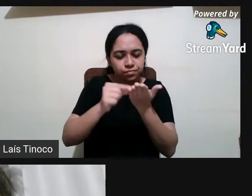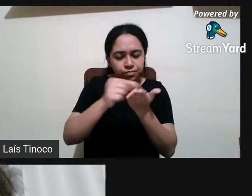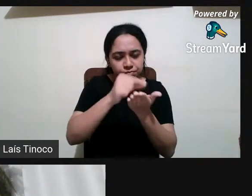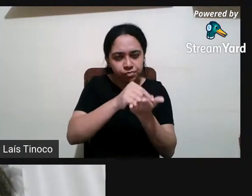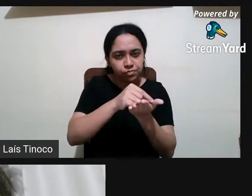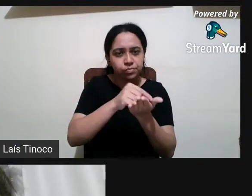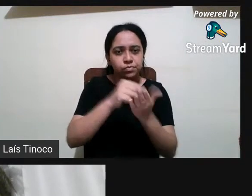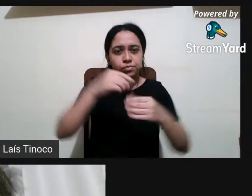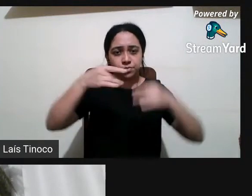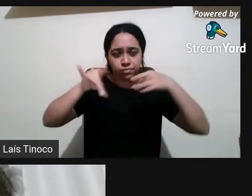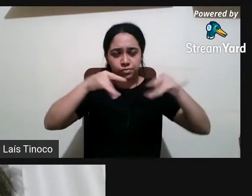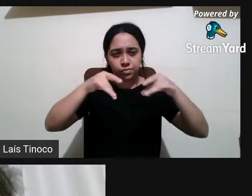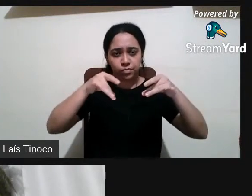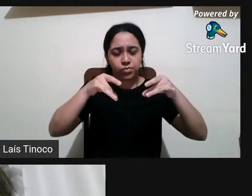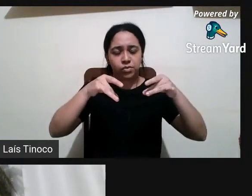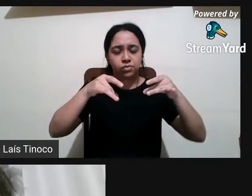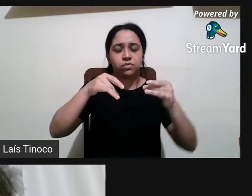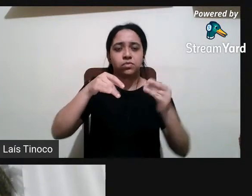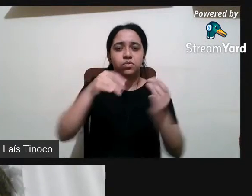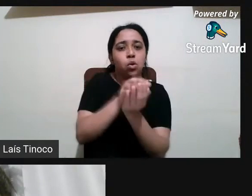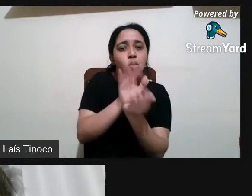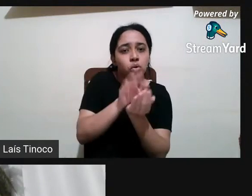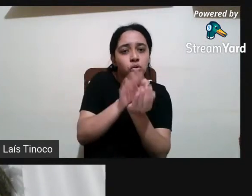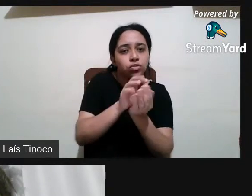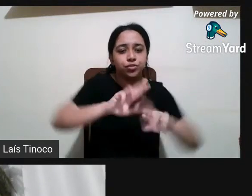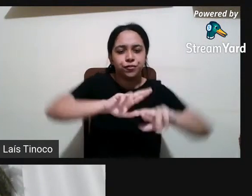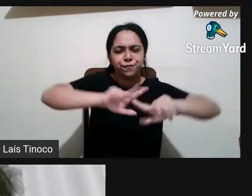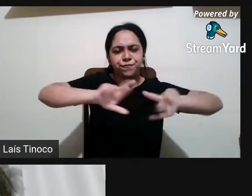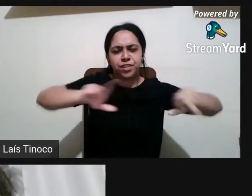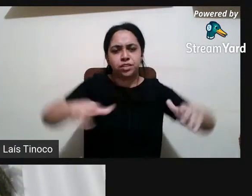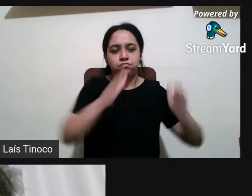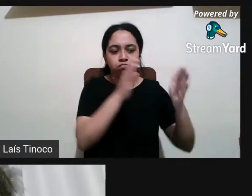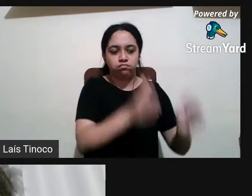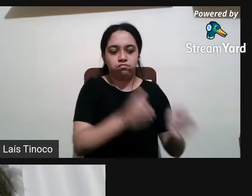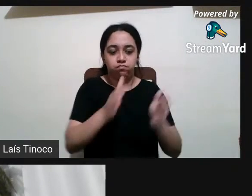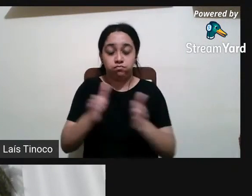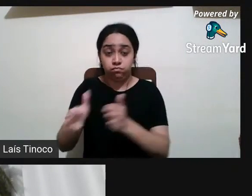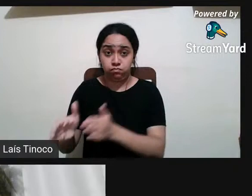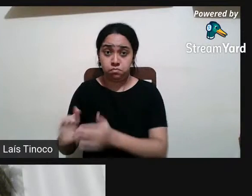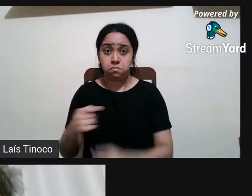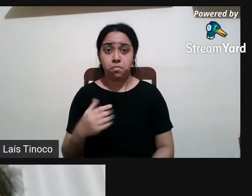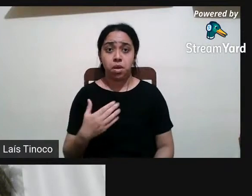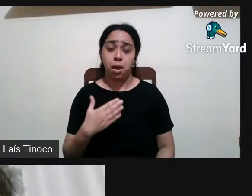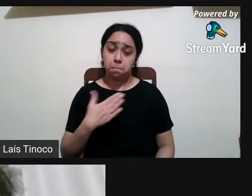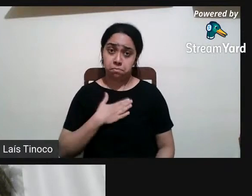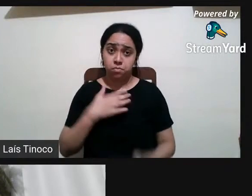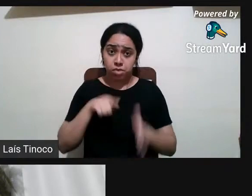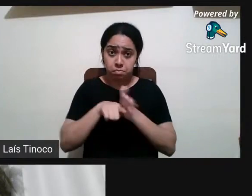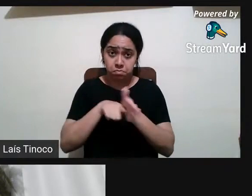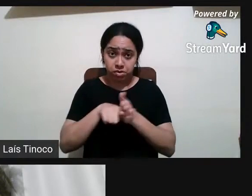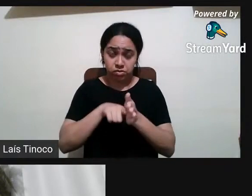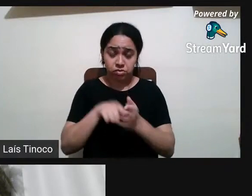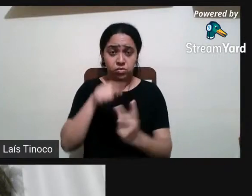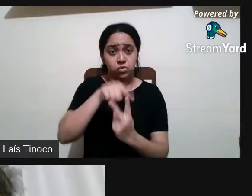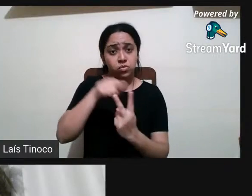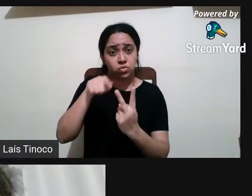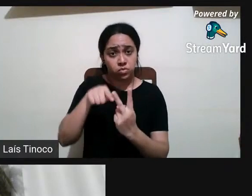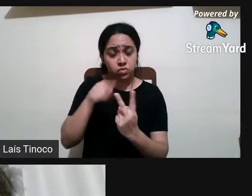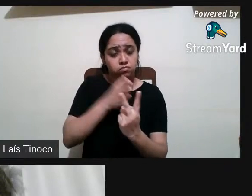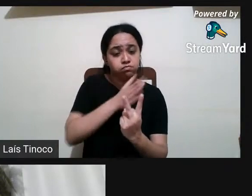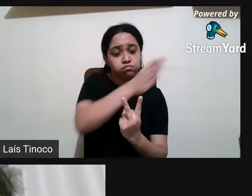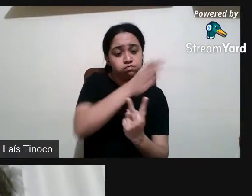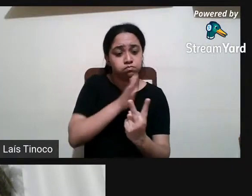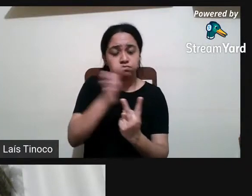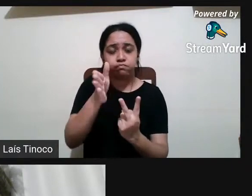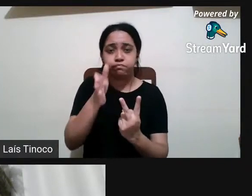dos diferentes períodos. Então, por exemplo, no nosso estudo, nesse estudo que eu apresentei aqui, no 2, nós não tínhamos